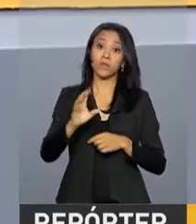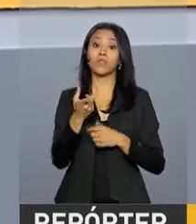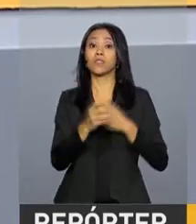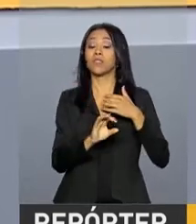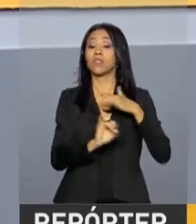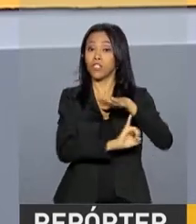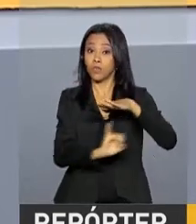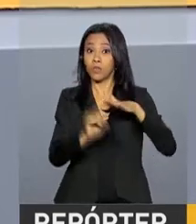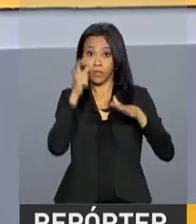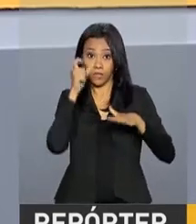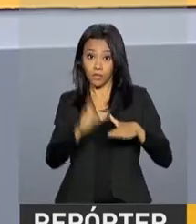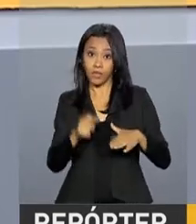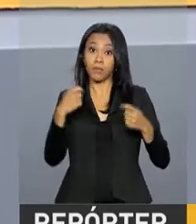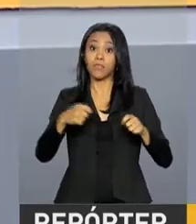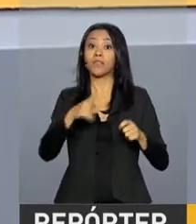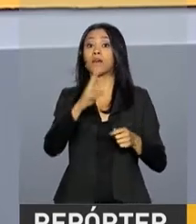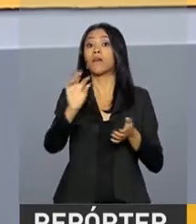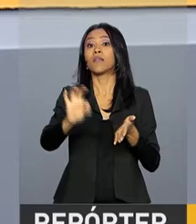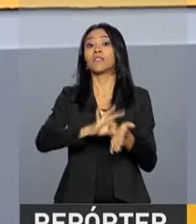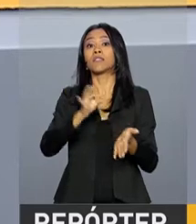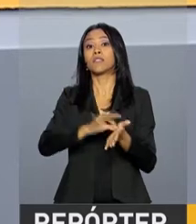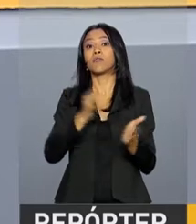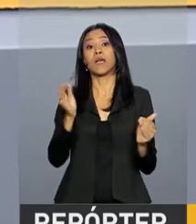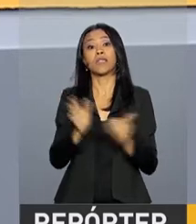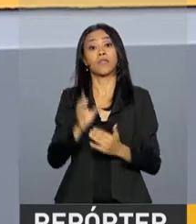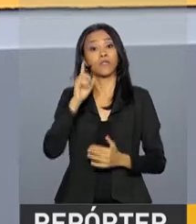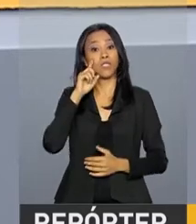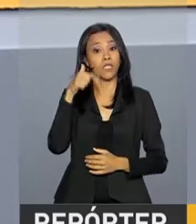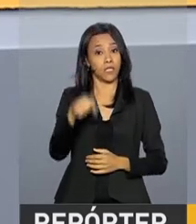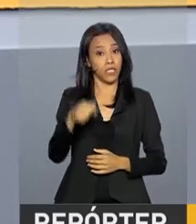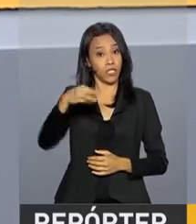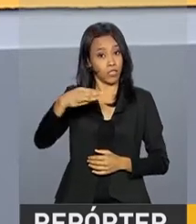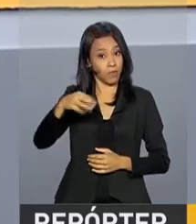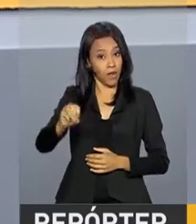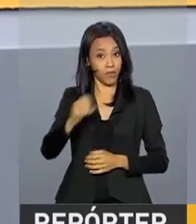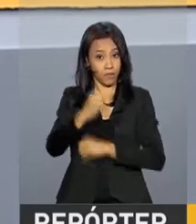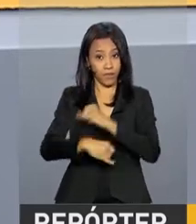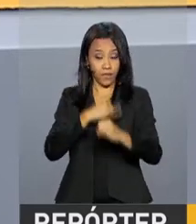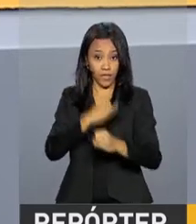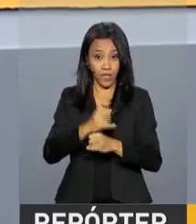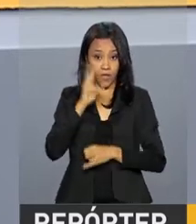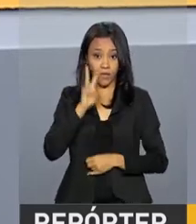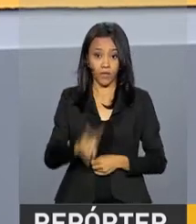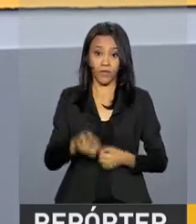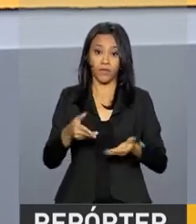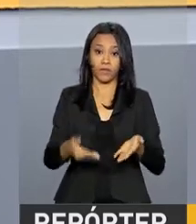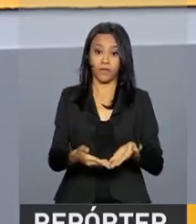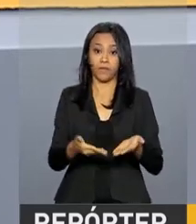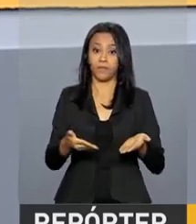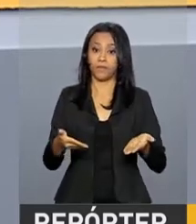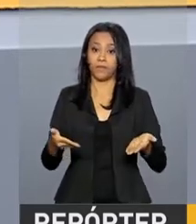desses veículos devem fazer a inscrição até 7 de março pela internet no site